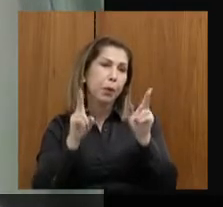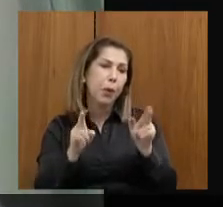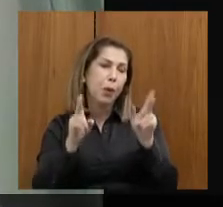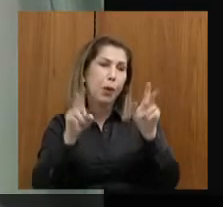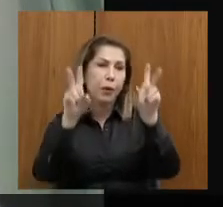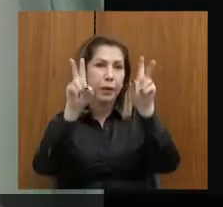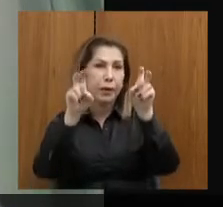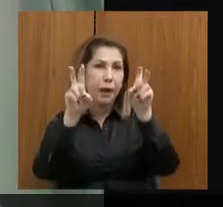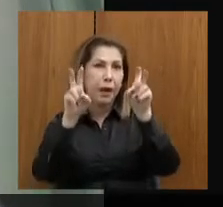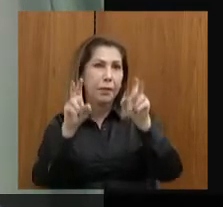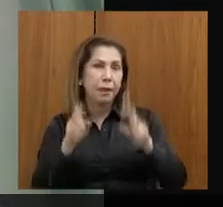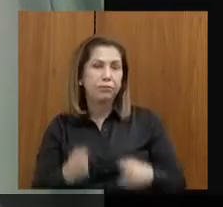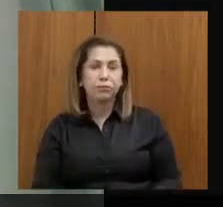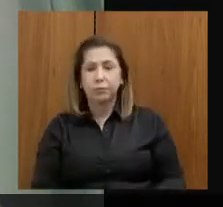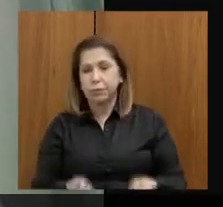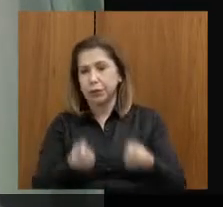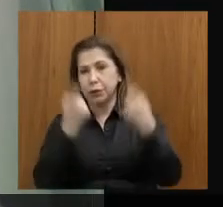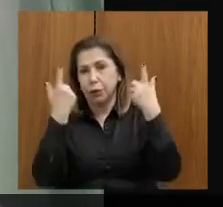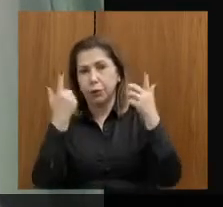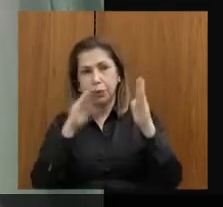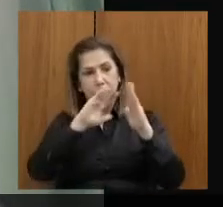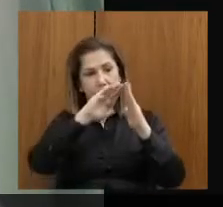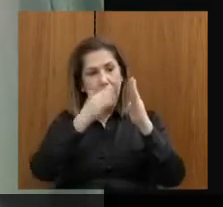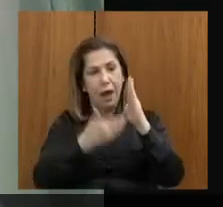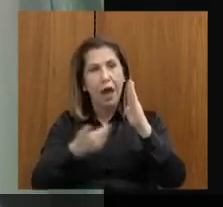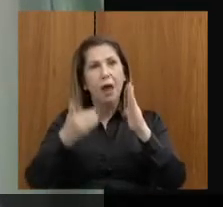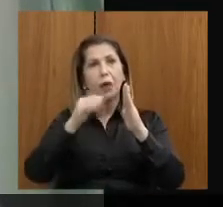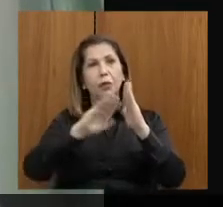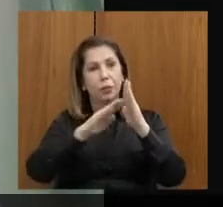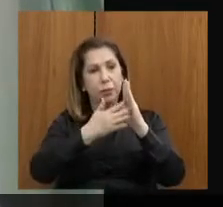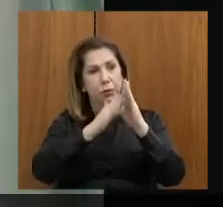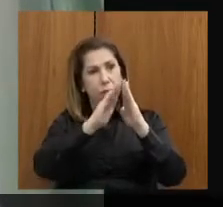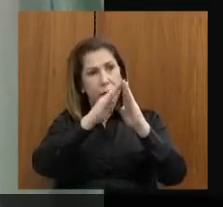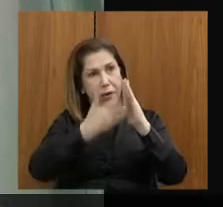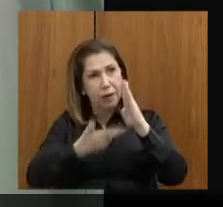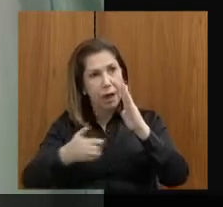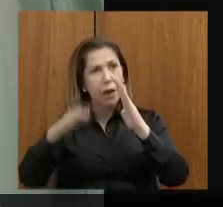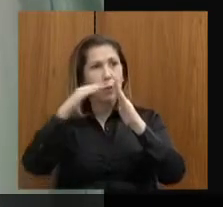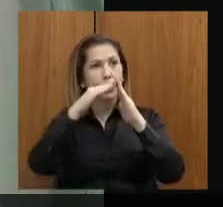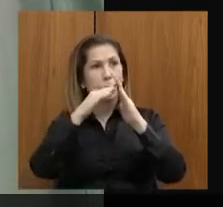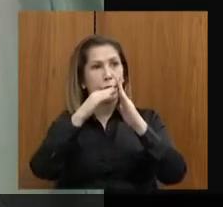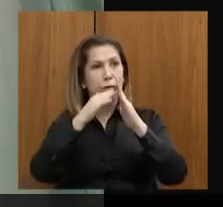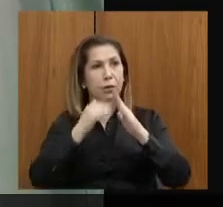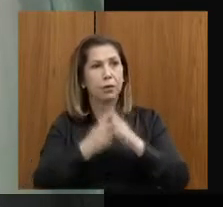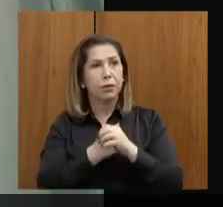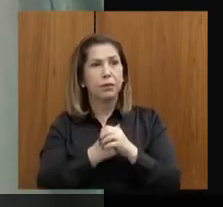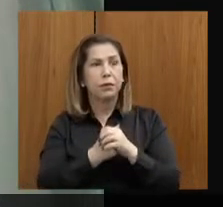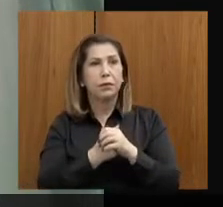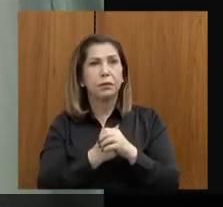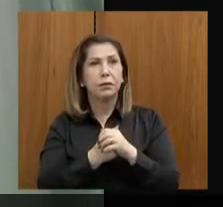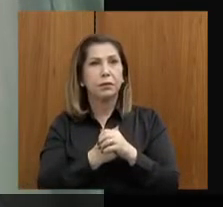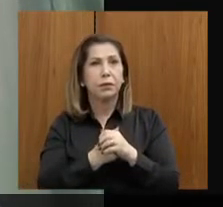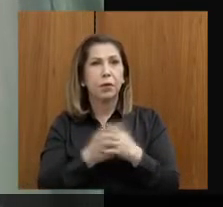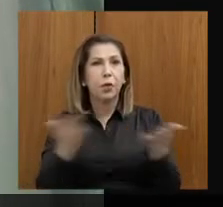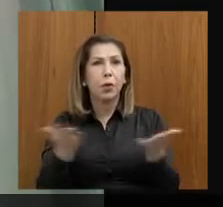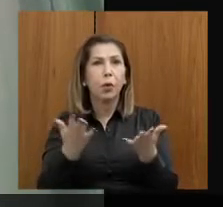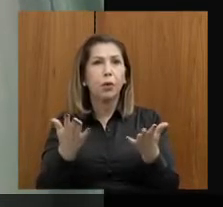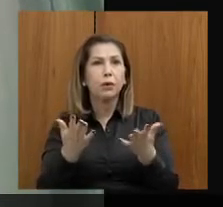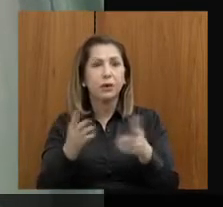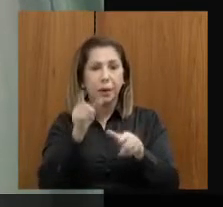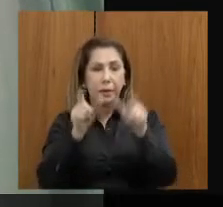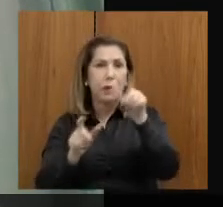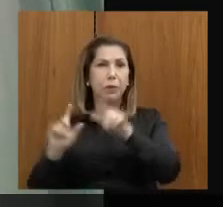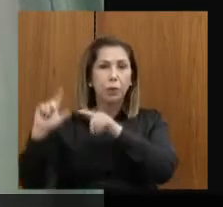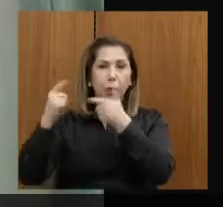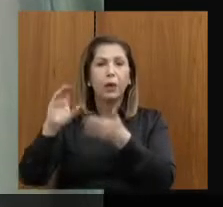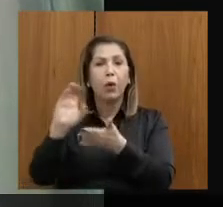SporTV eles absurdo né você aplica disposto tá usando funciona junto com você pode colocar os contratos nacionais